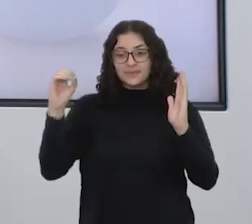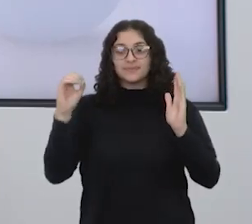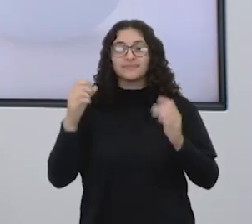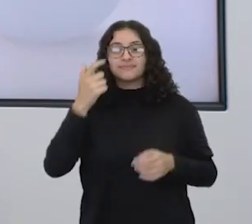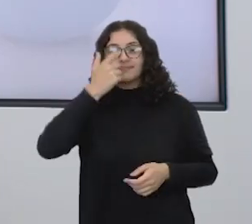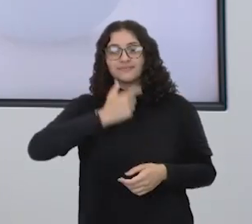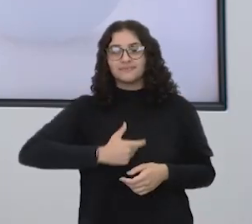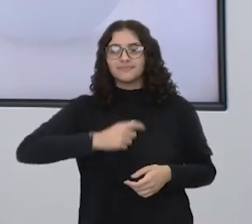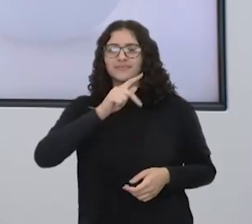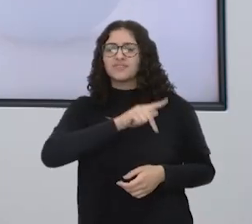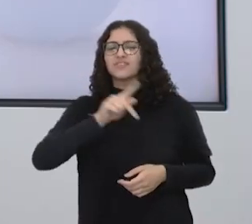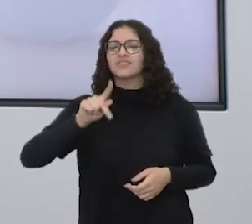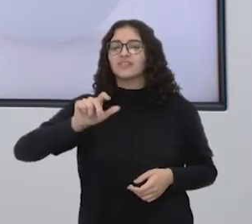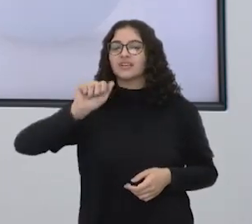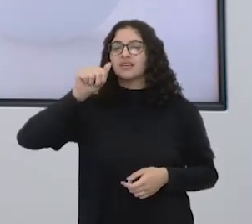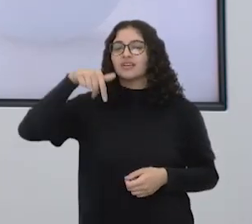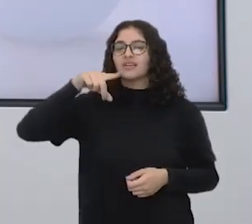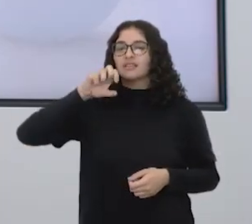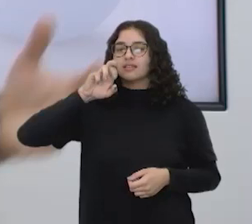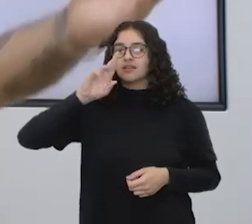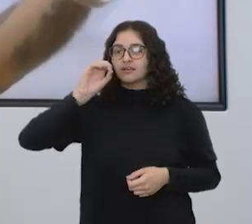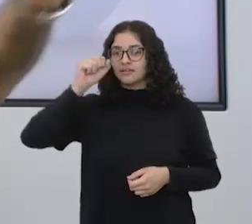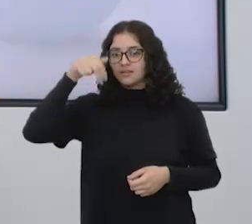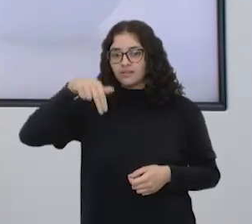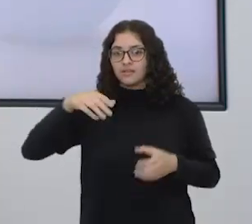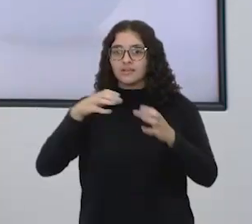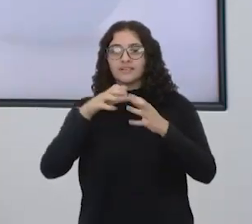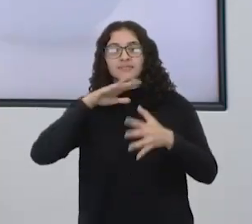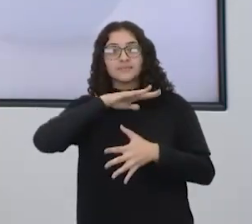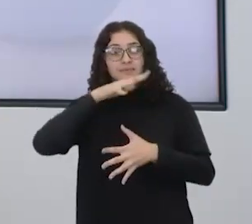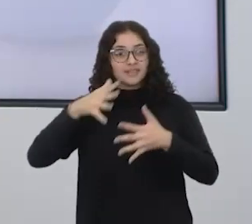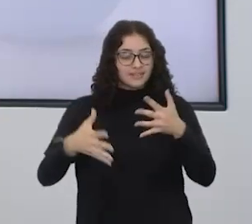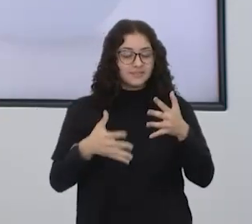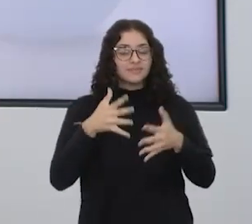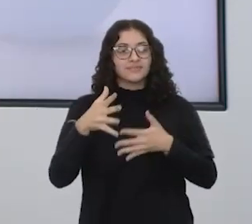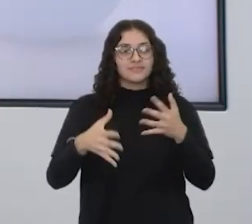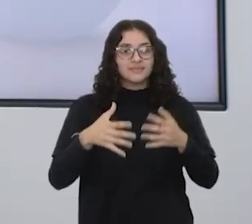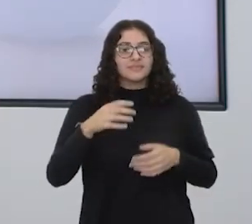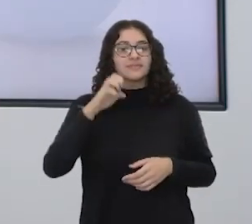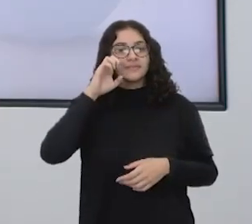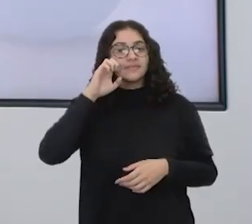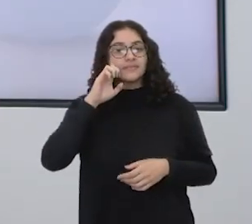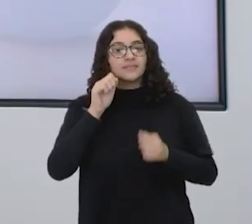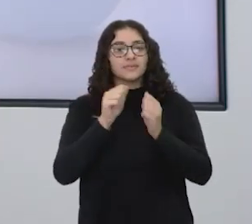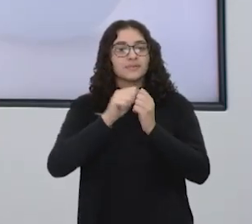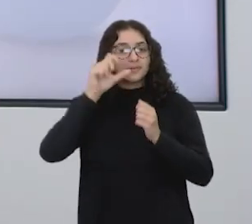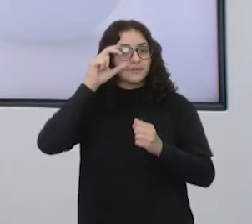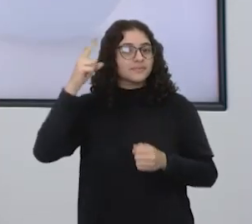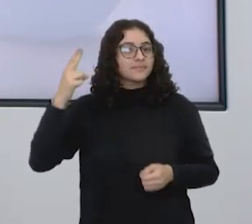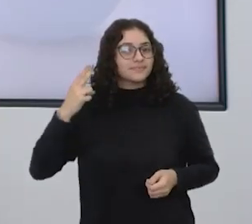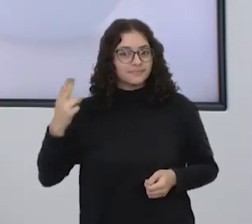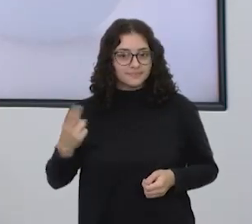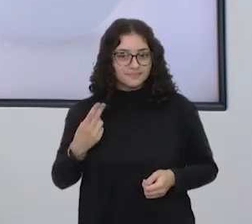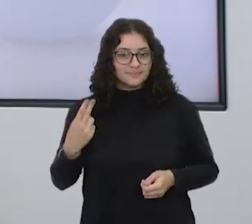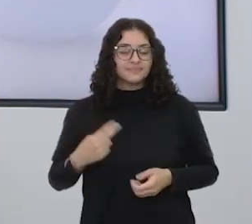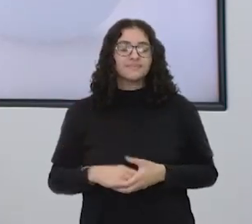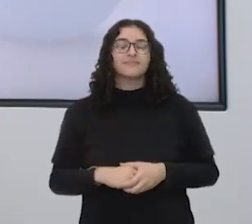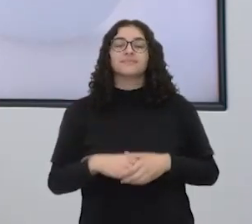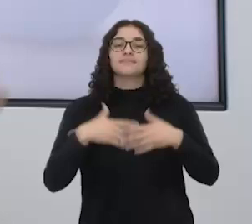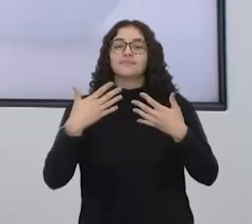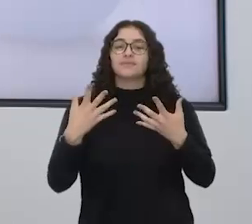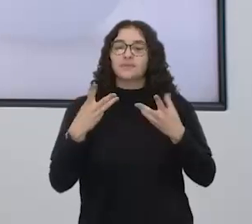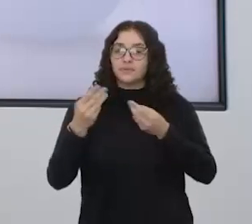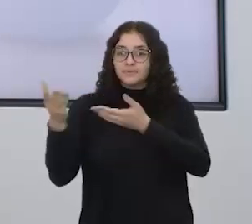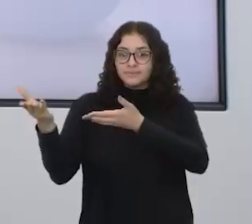o professor Anderson, estou acompanhado aqui pela equipe de Libras, a Elisângela e a Natália. Sejam